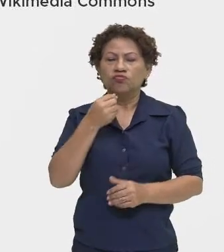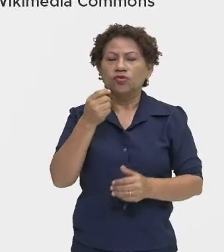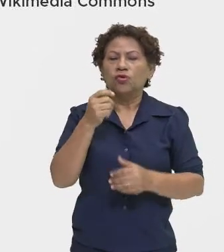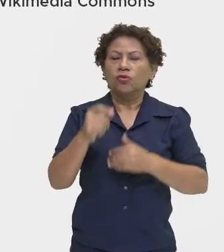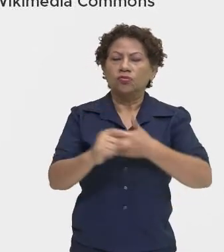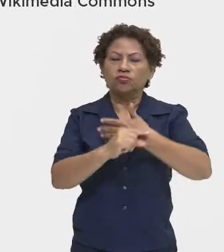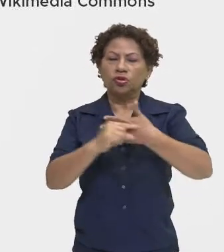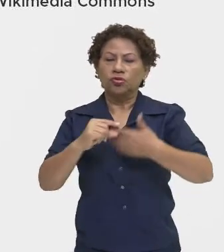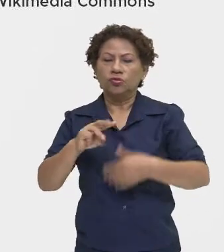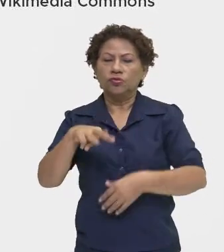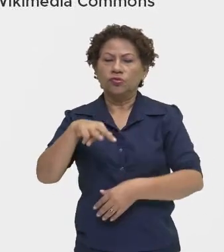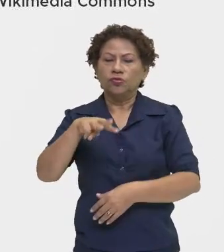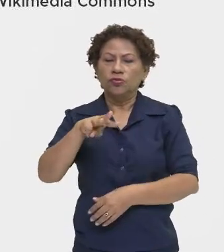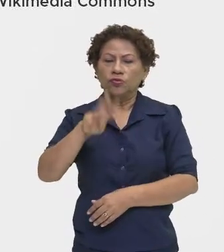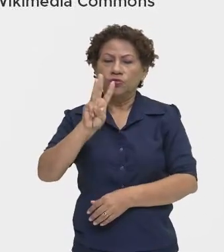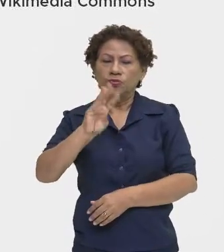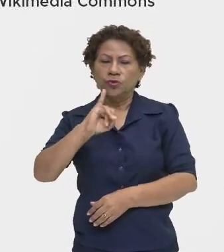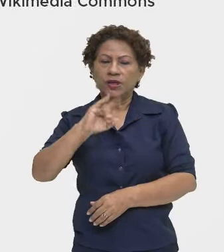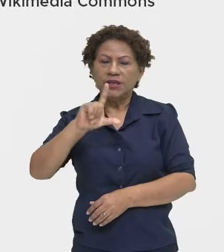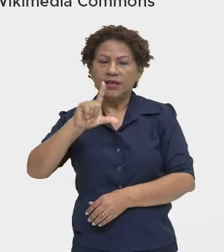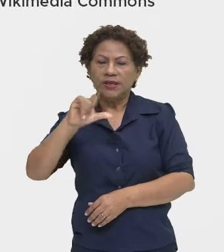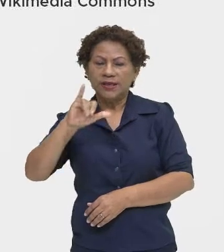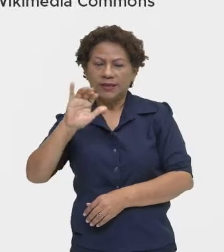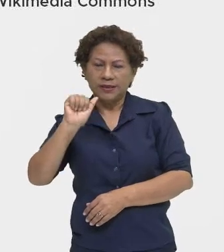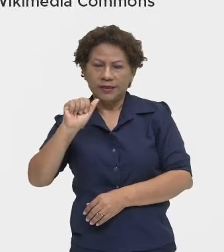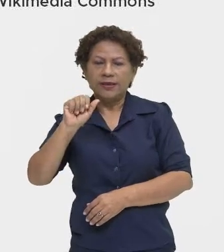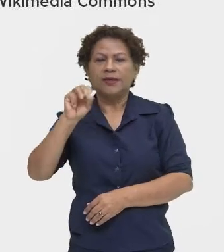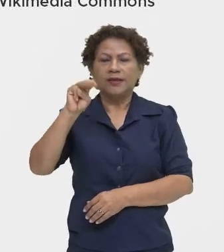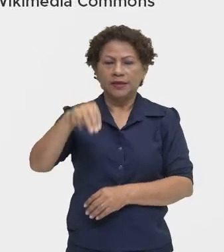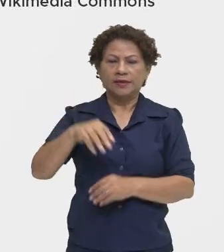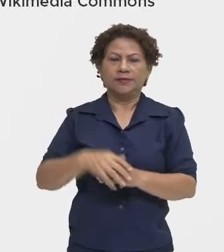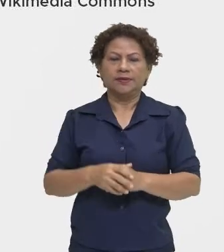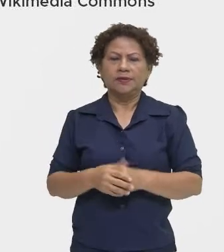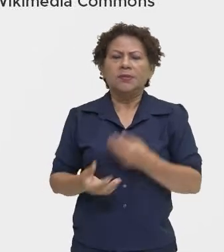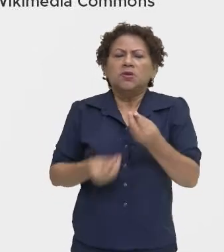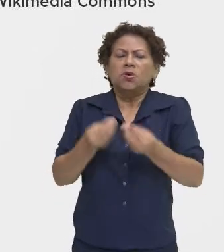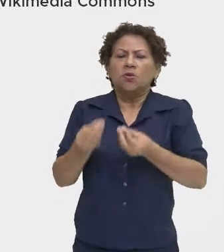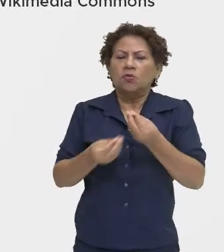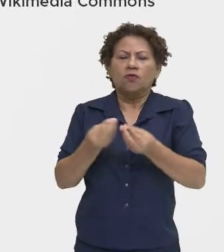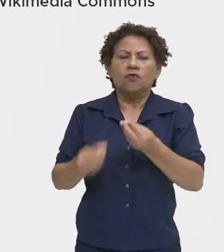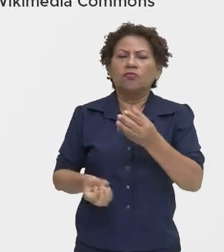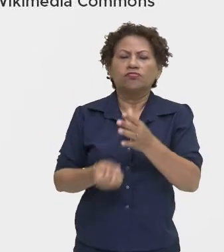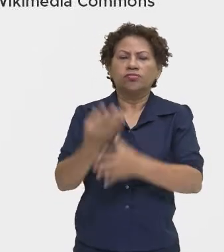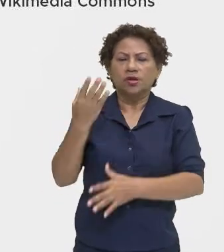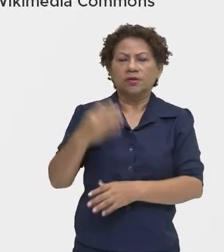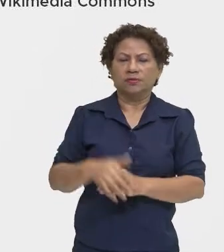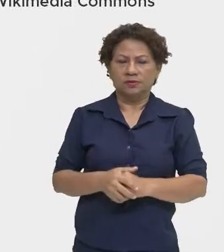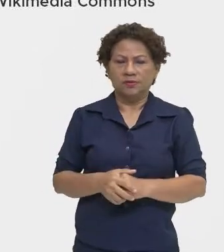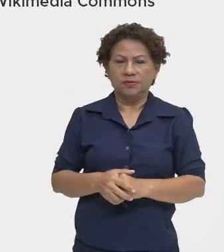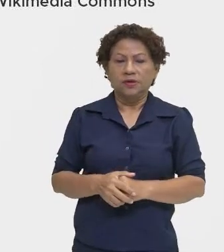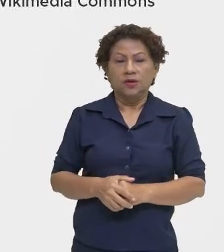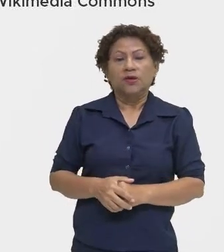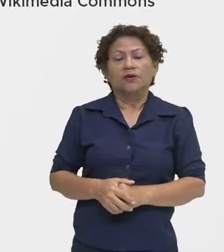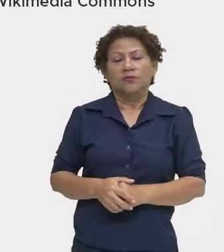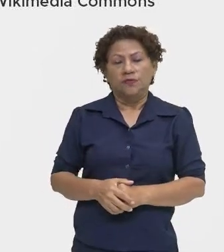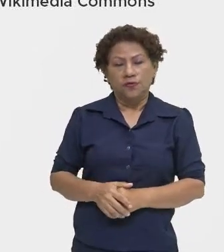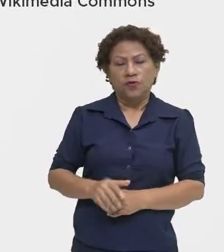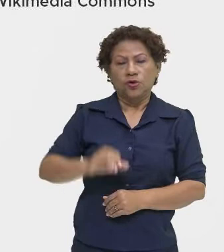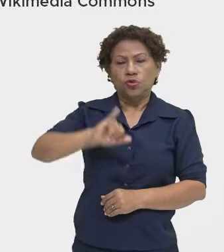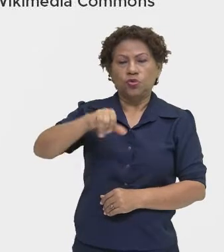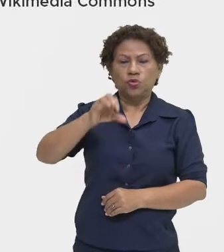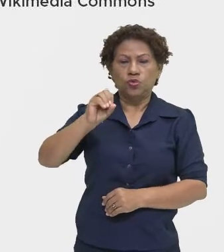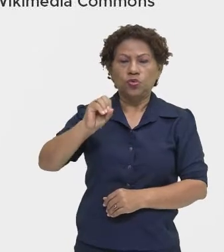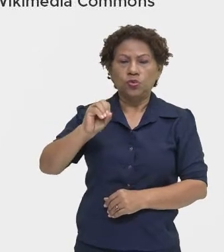1846. O termo ficou registrado por meio de uma carta, tá, de Thomas, que foi publicada por uma